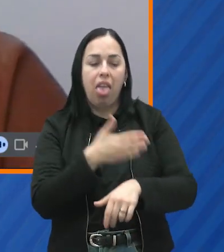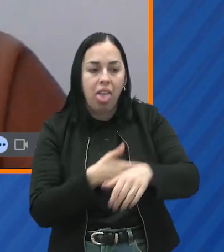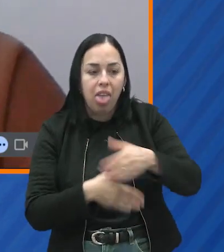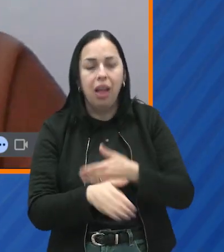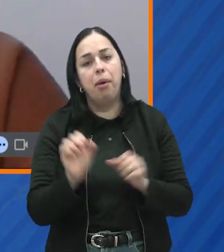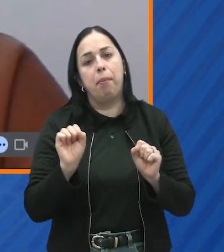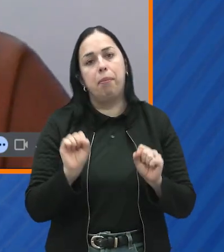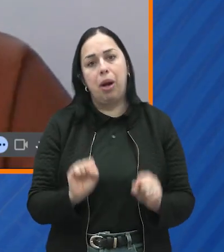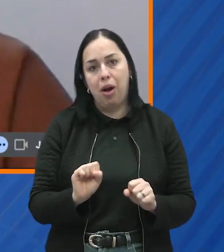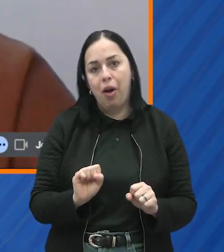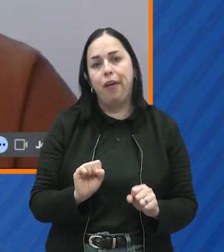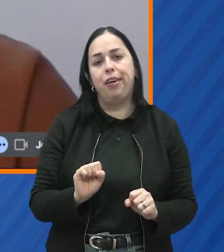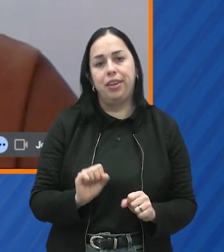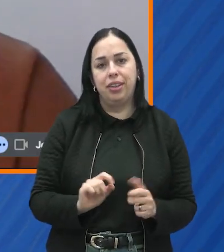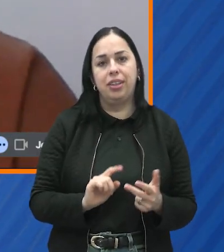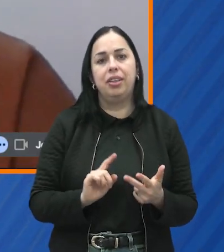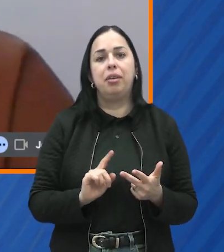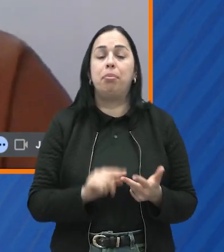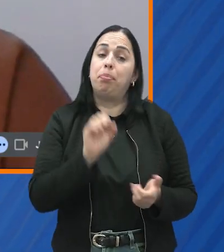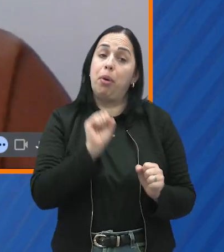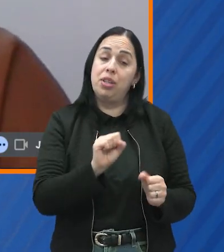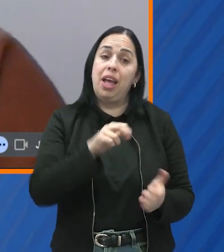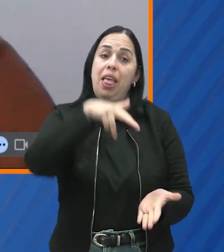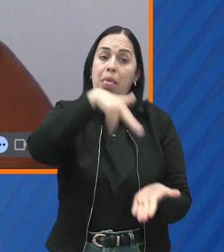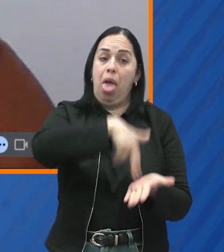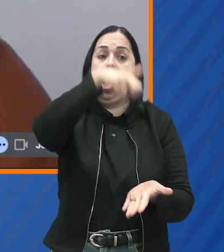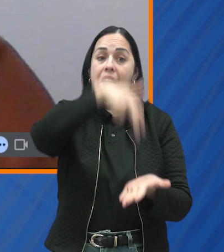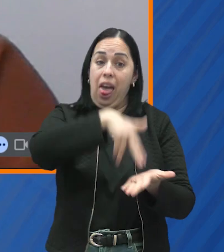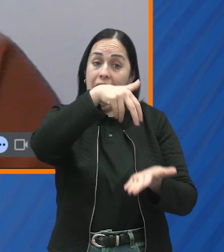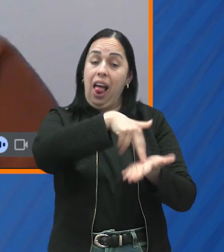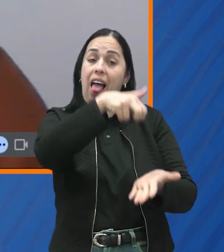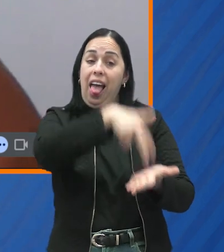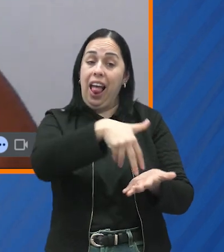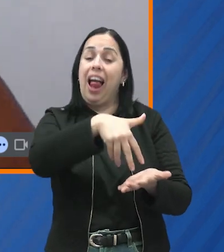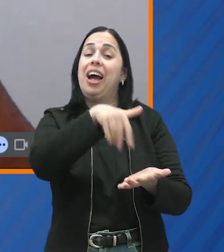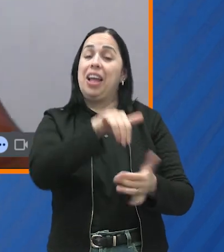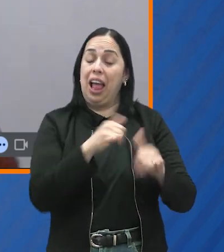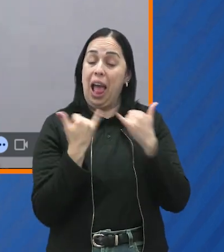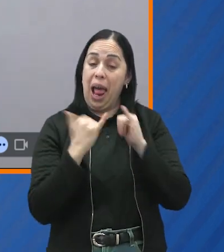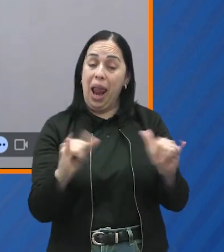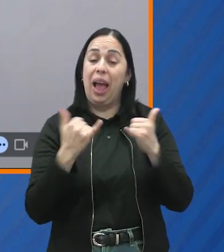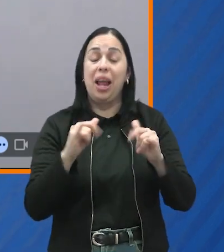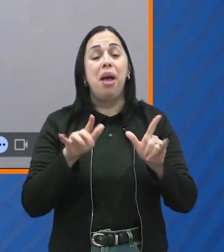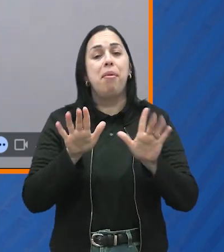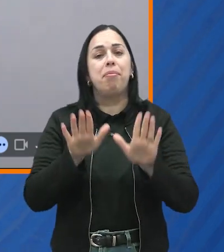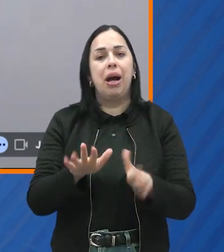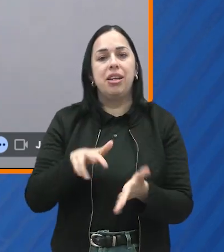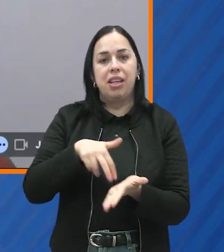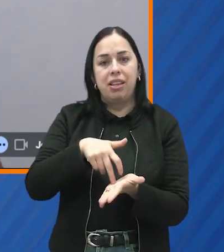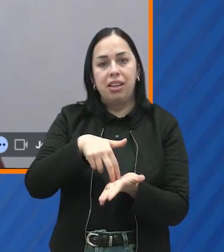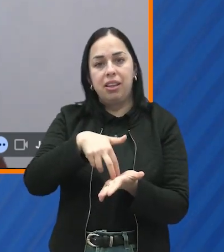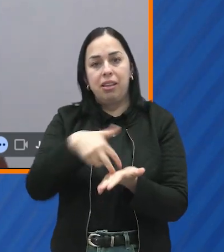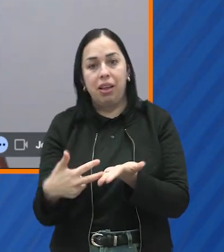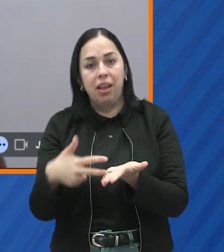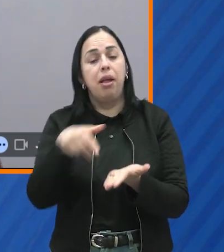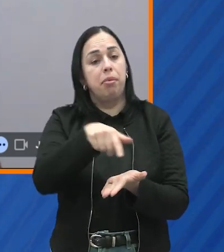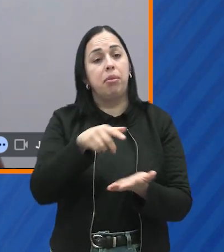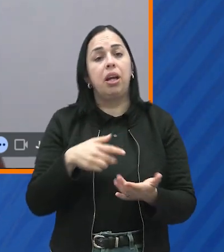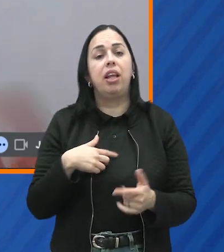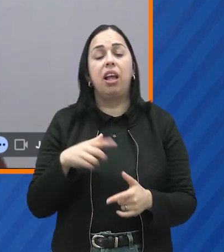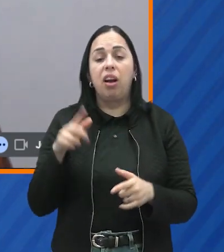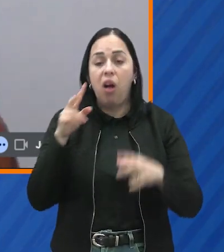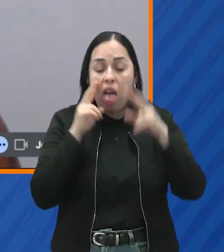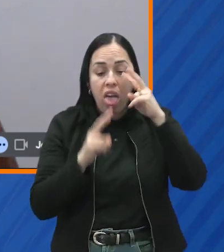que vive machucada. Pode ser, sim, uma criança espoleta, mas muitas vezes a criança que cai demais é porque ela